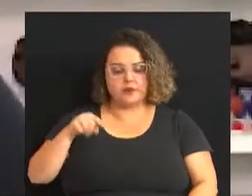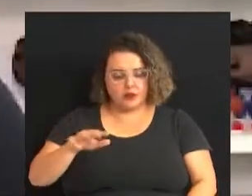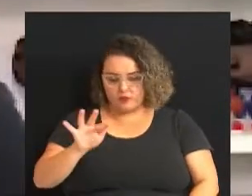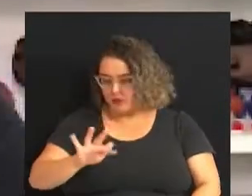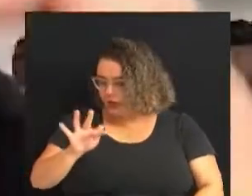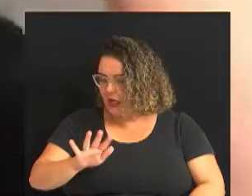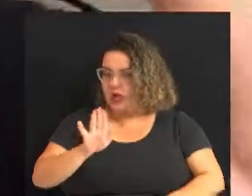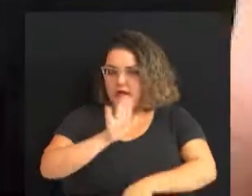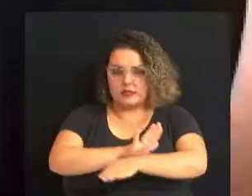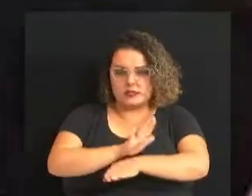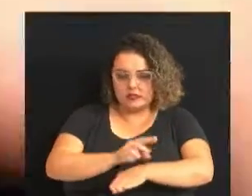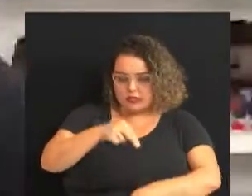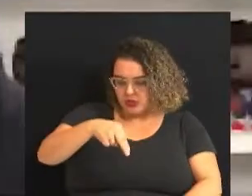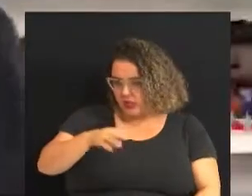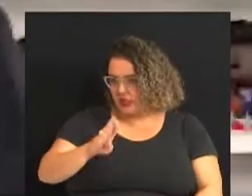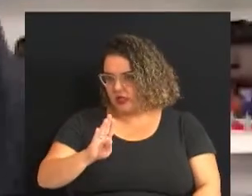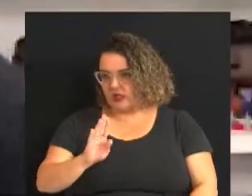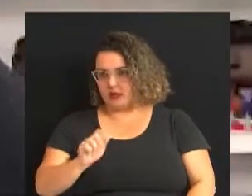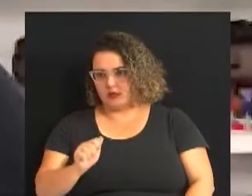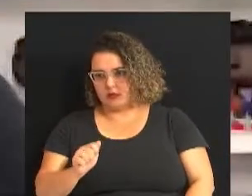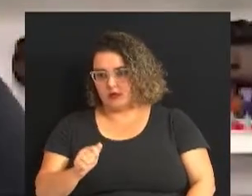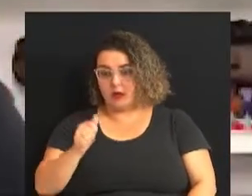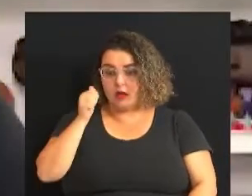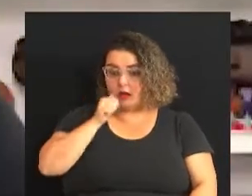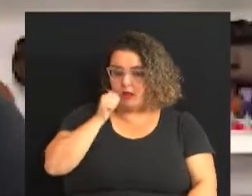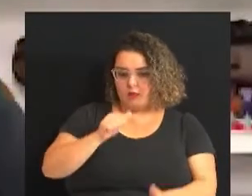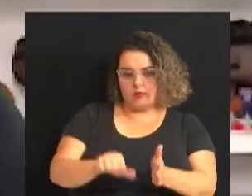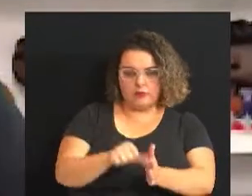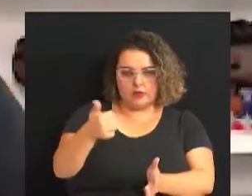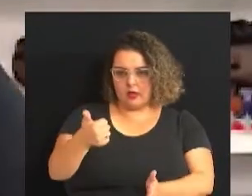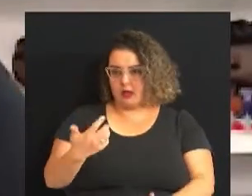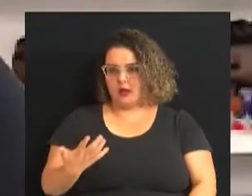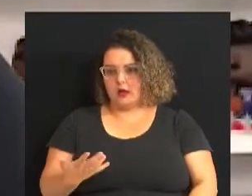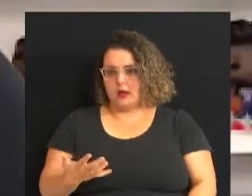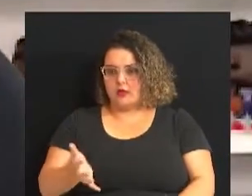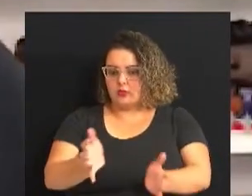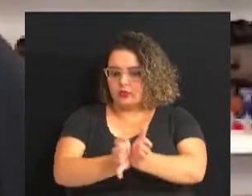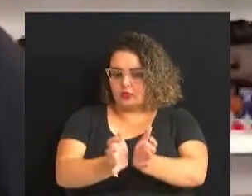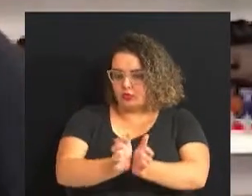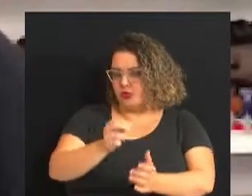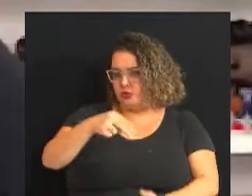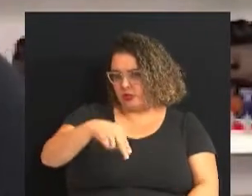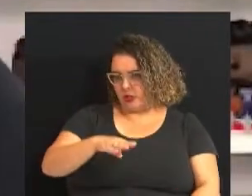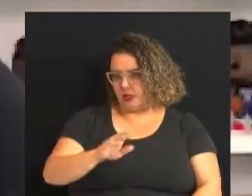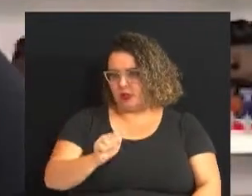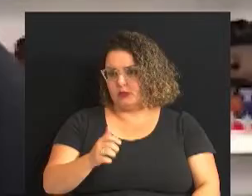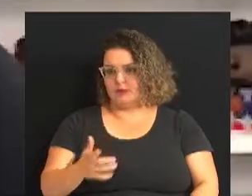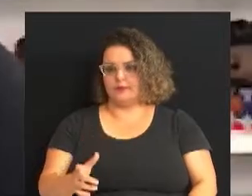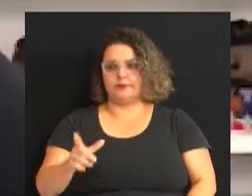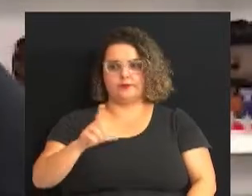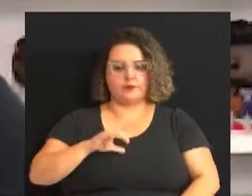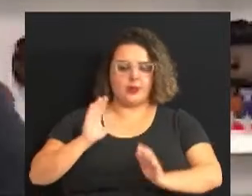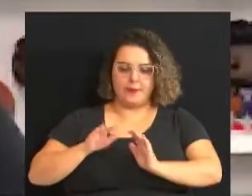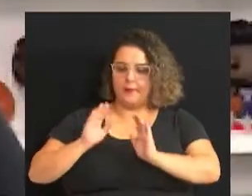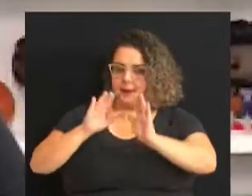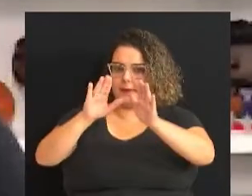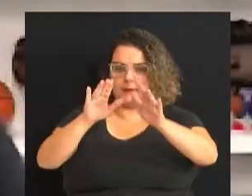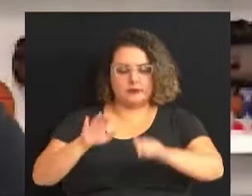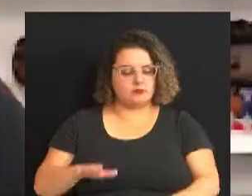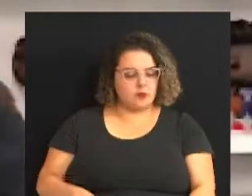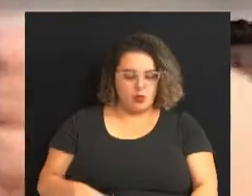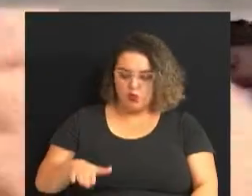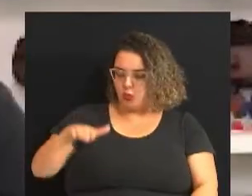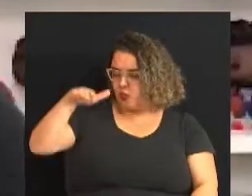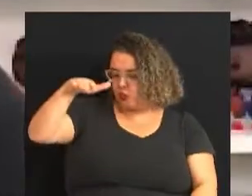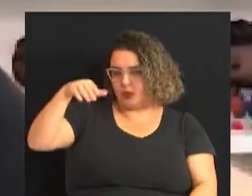da NBA, uma das primeiras mulheres a trabalhar como assistente de um time da NBA. Ele tem o basquete inserido desde sempre na casa